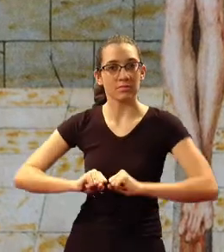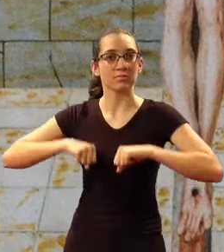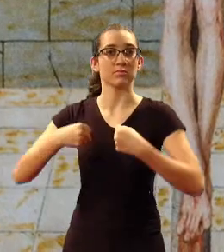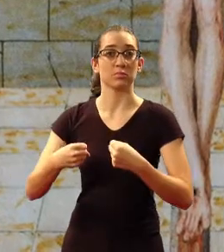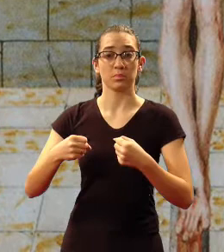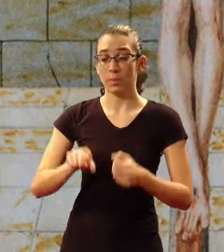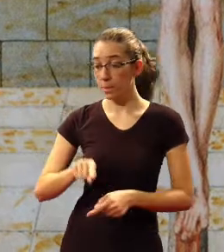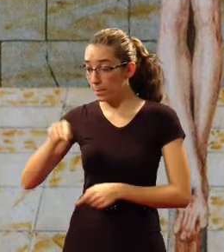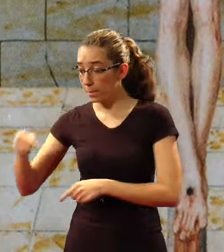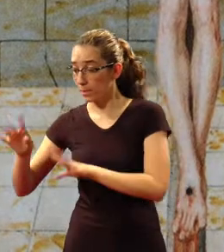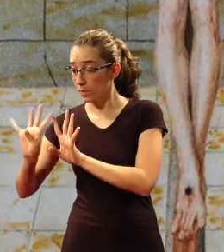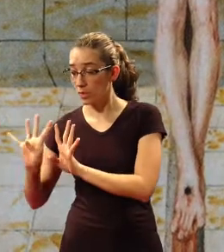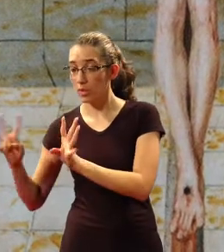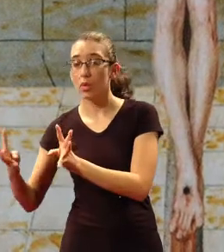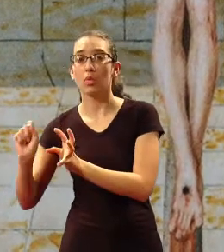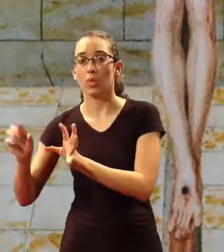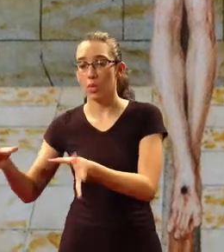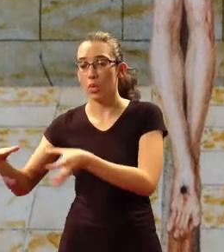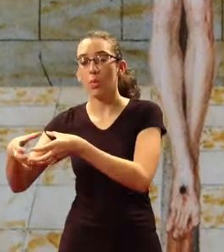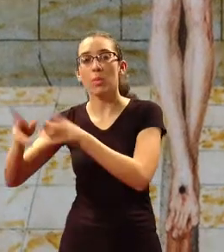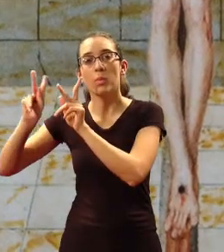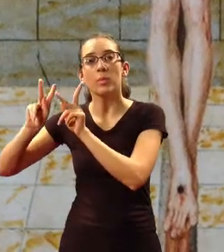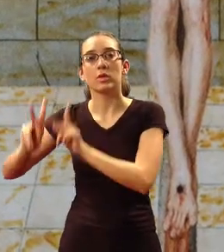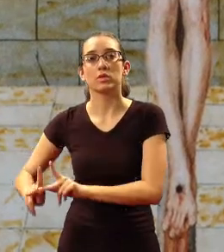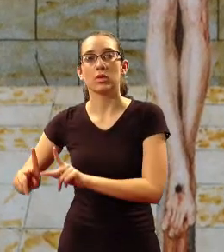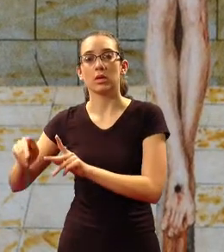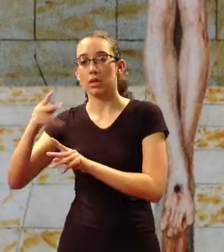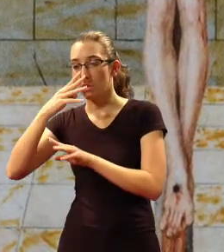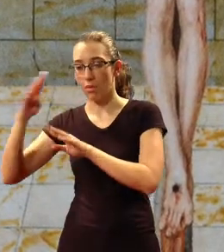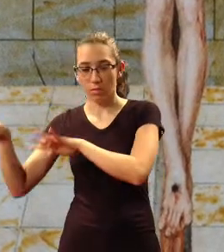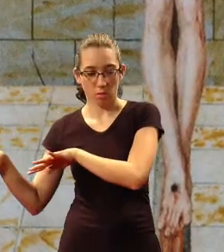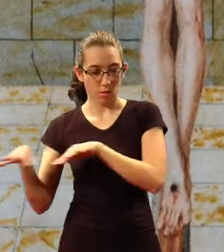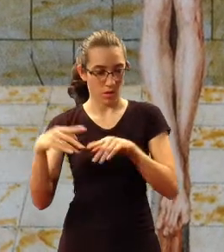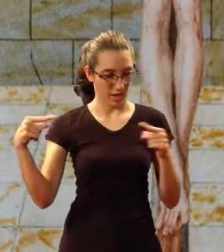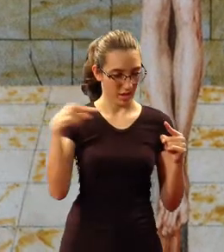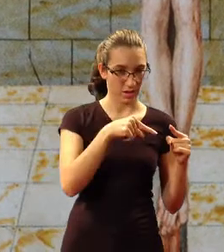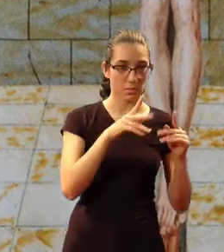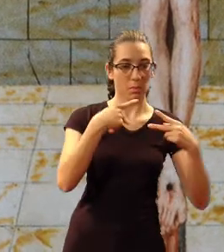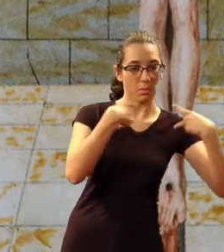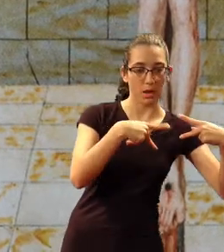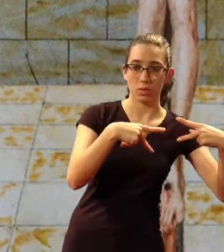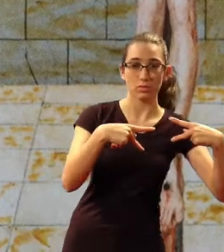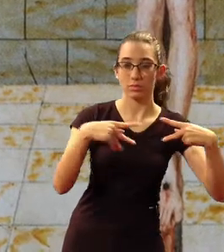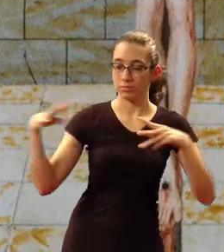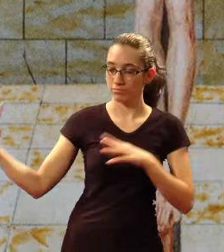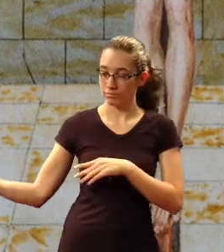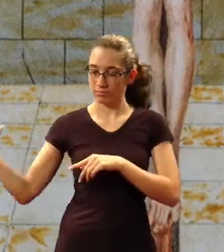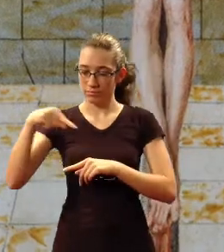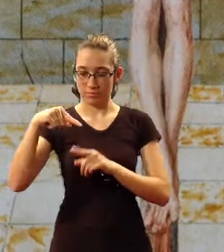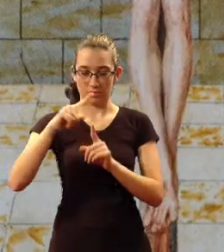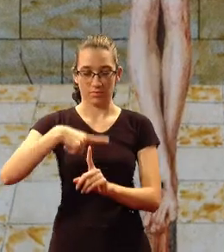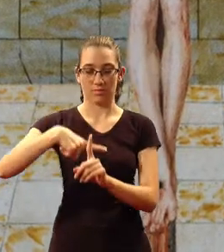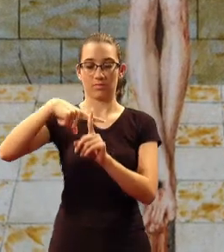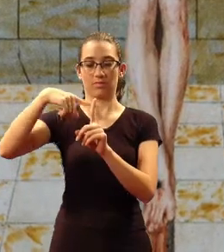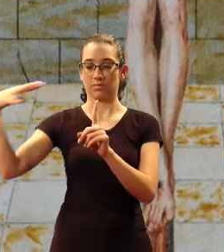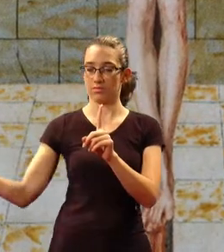lado, a comunidade que não dirige o seu olhar para o pregador, mas que dirige